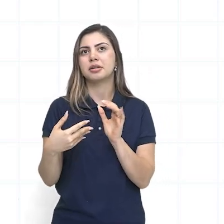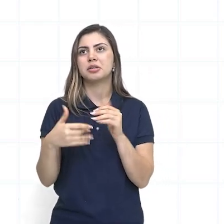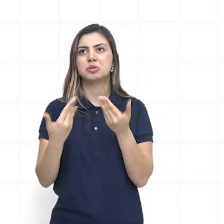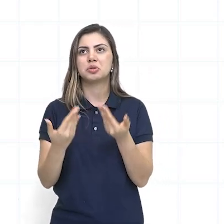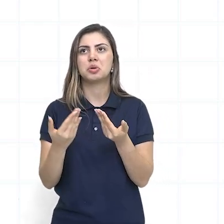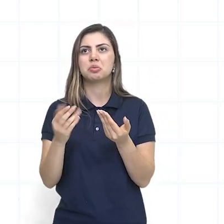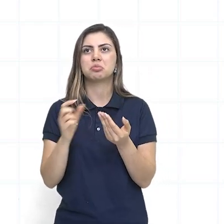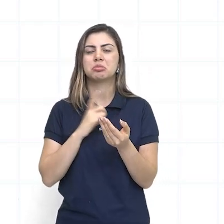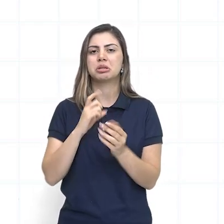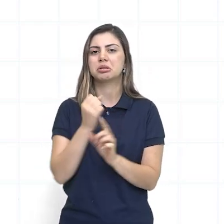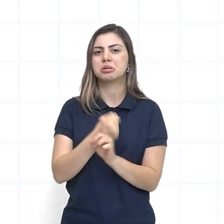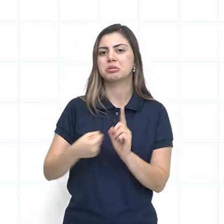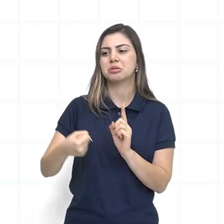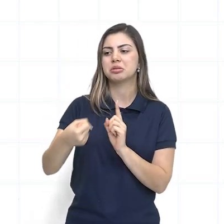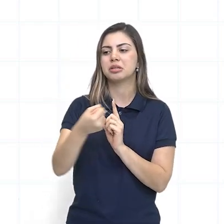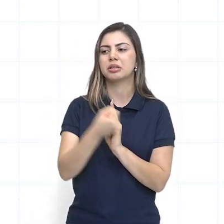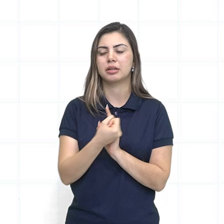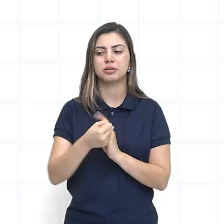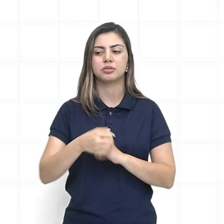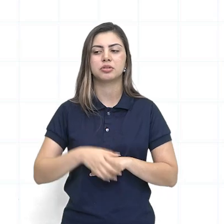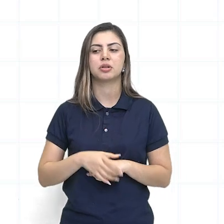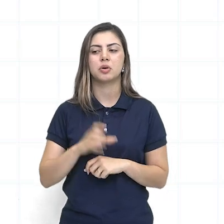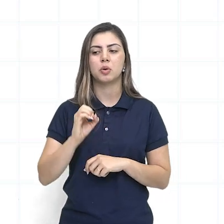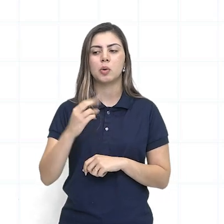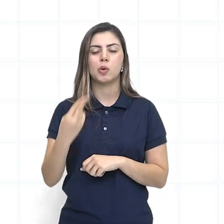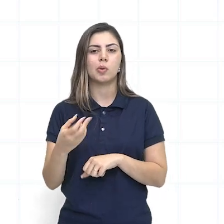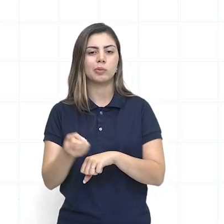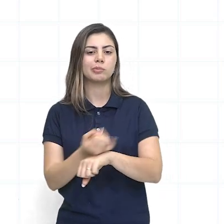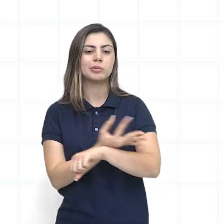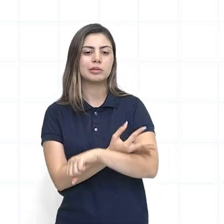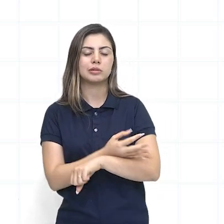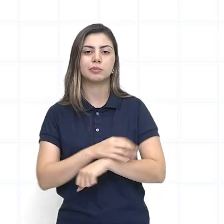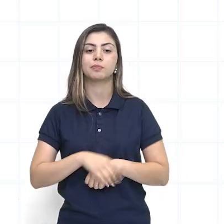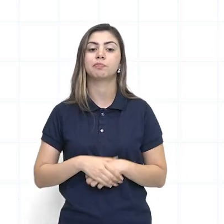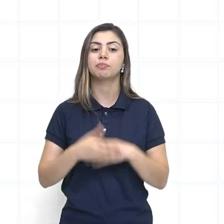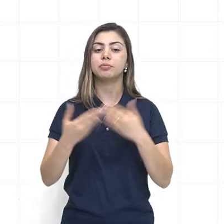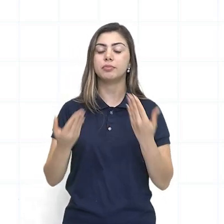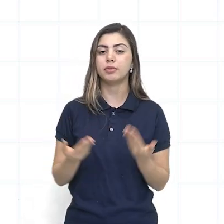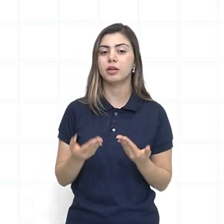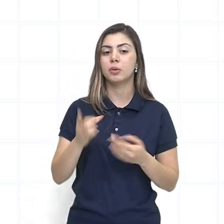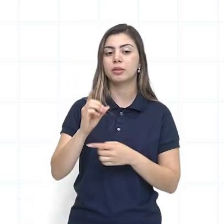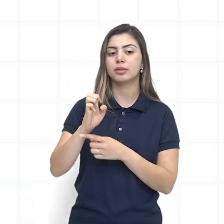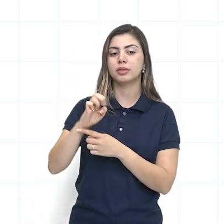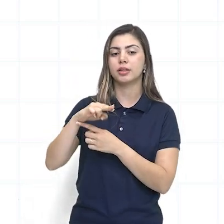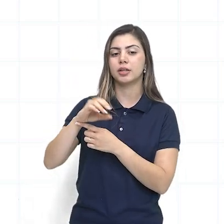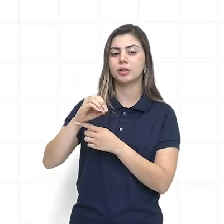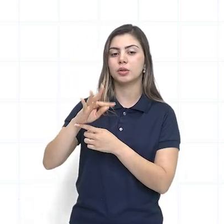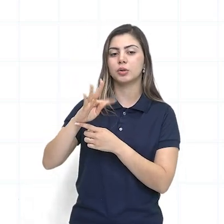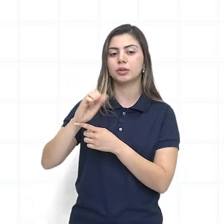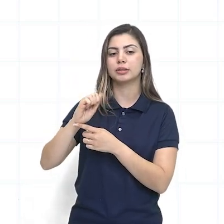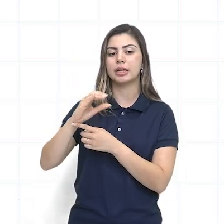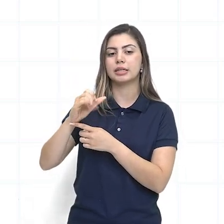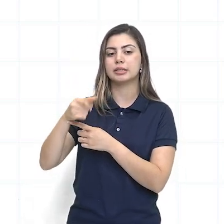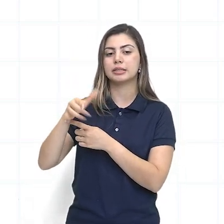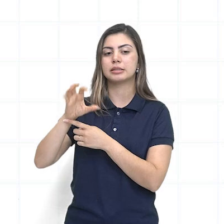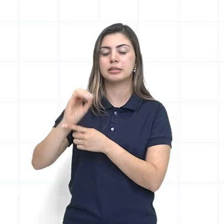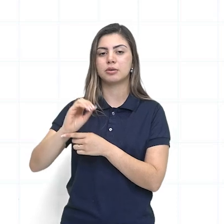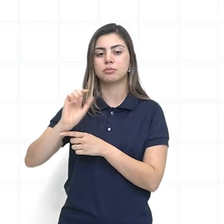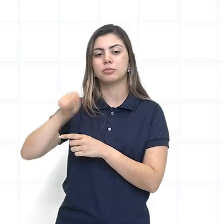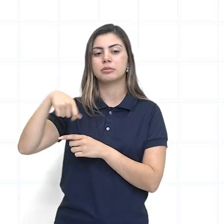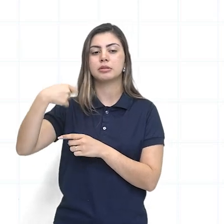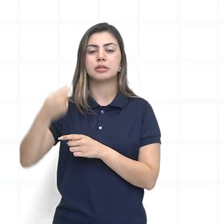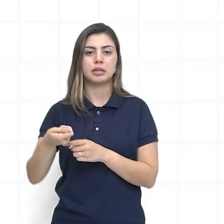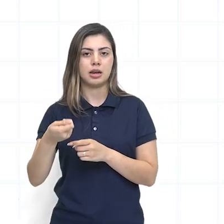sociais. A denotação, quando a palavra é utilizada no sentido comum, o